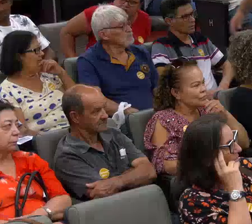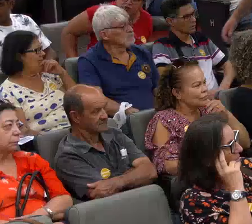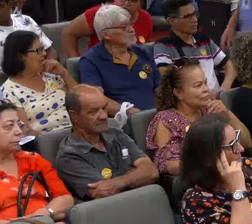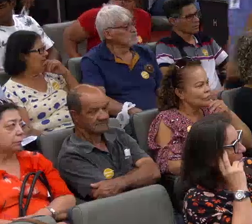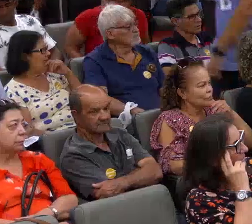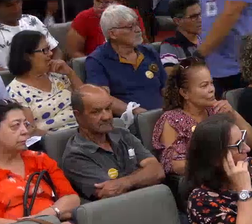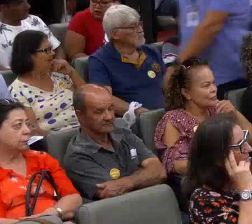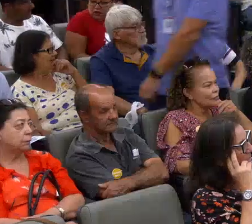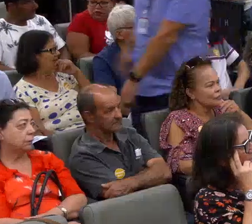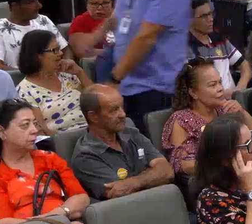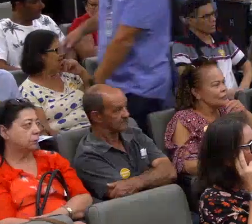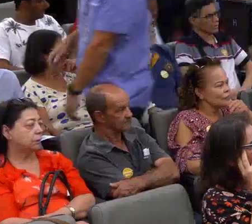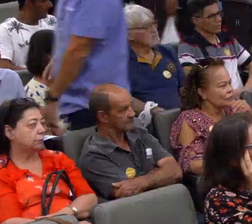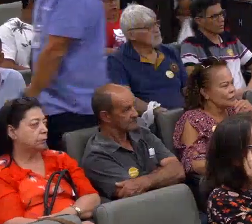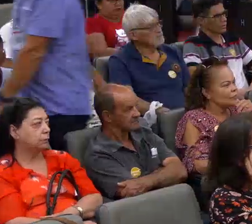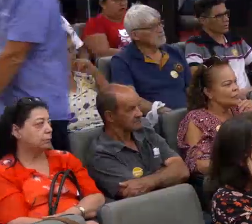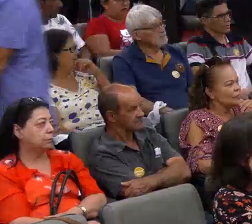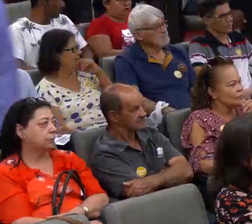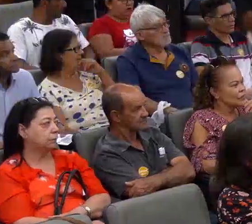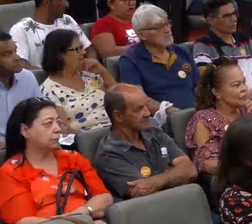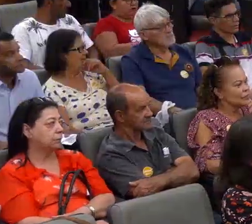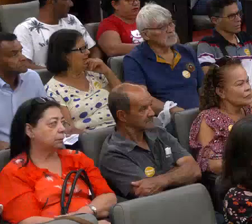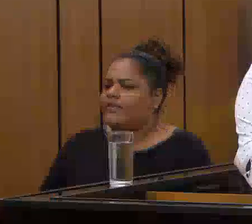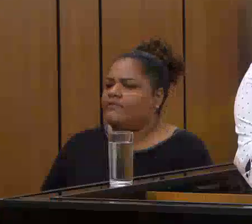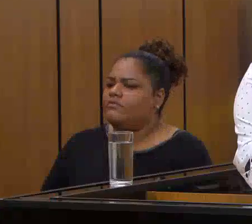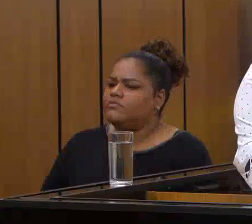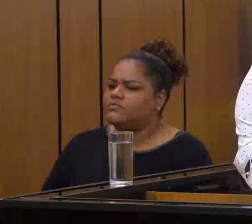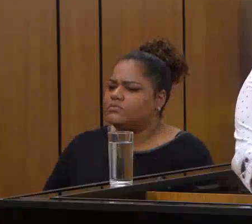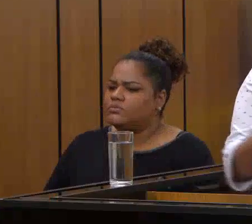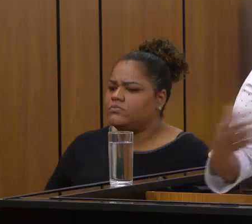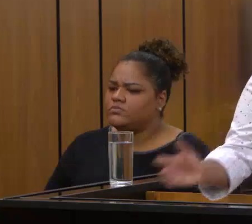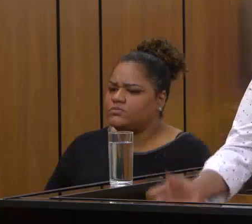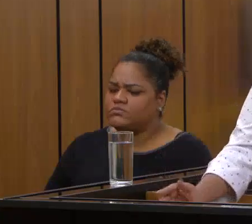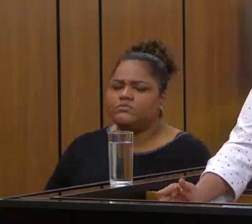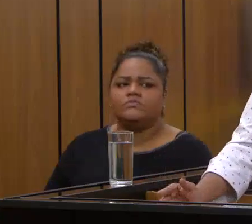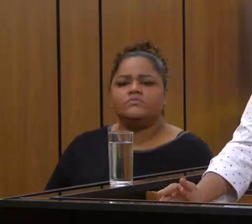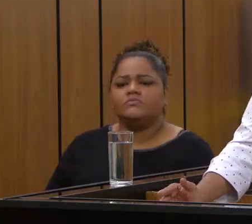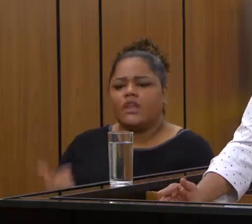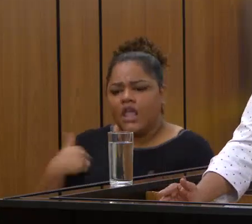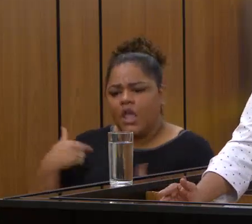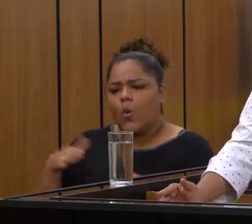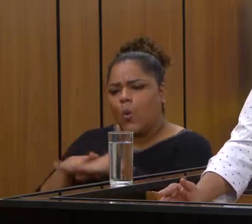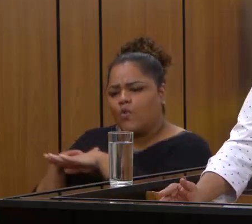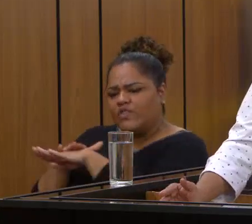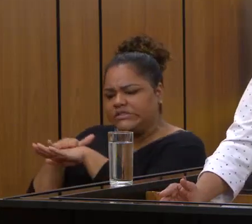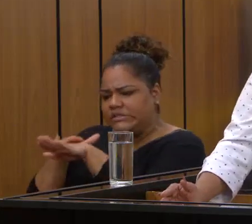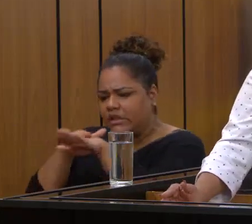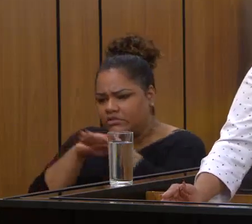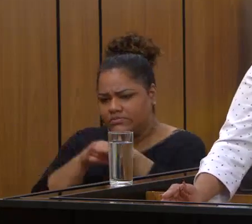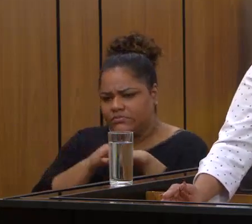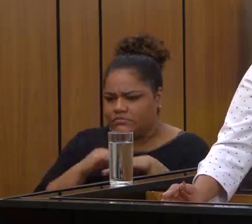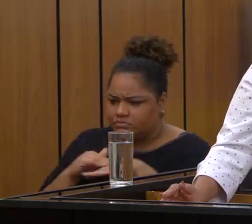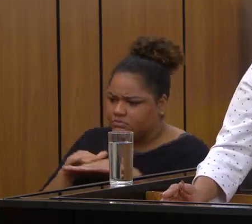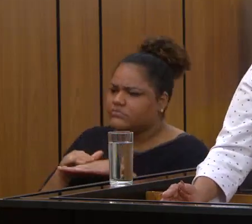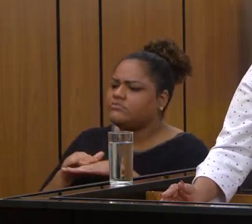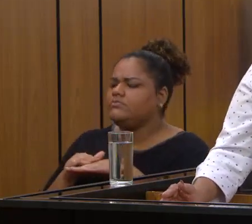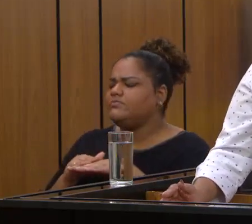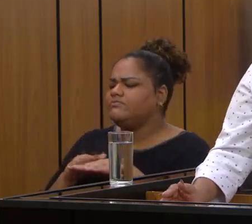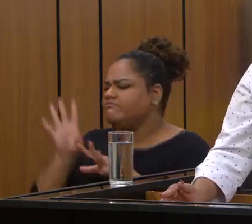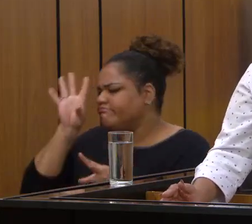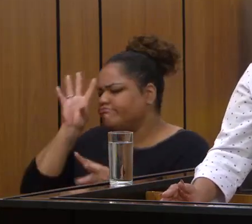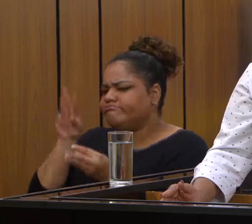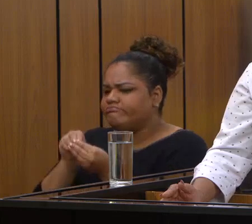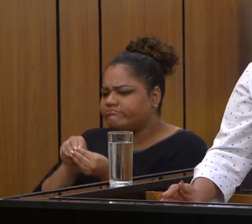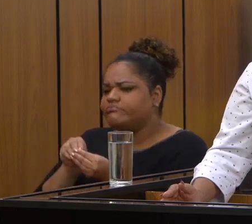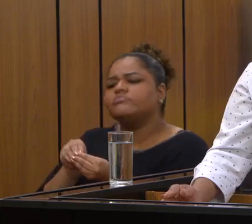coração eu conversando com todos nós chegamos à